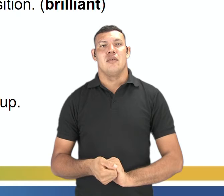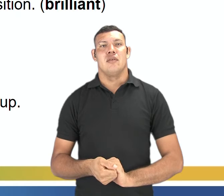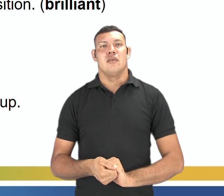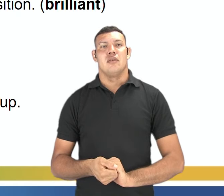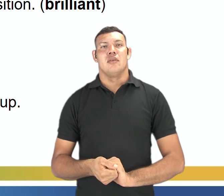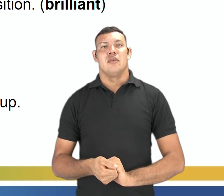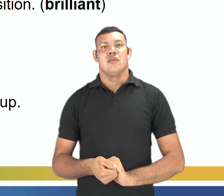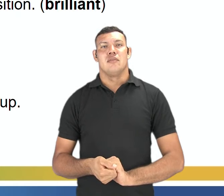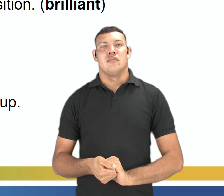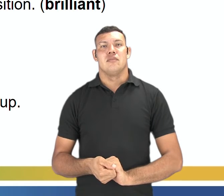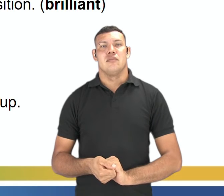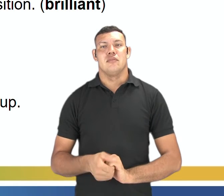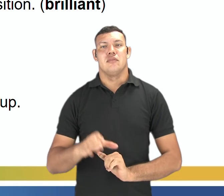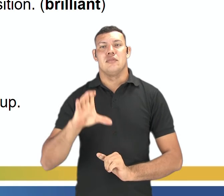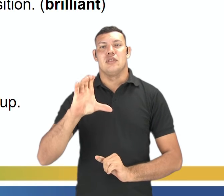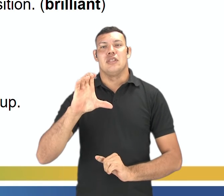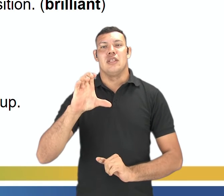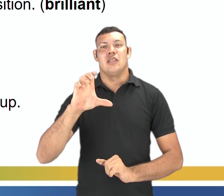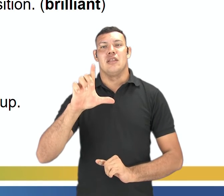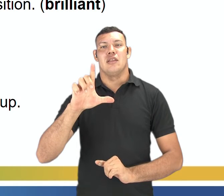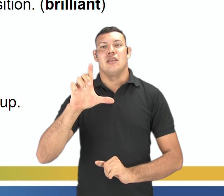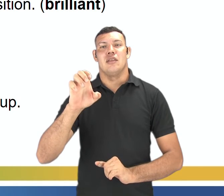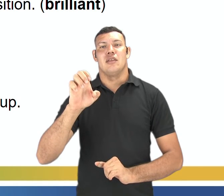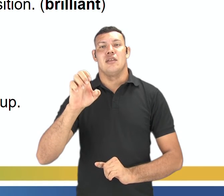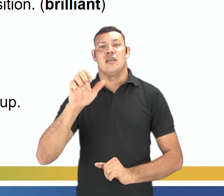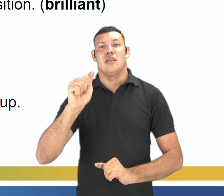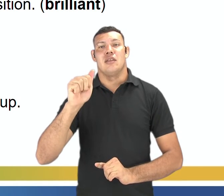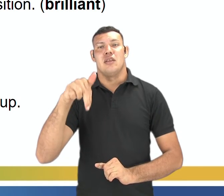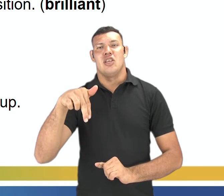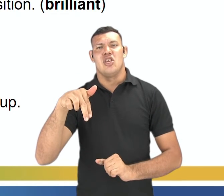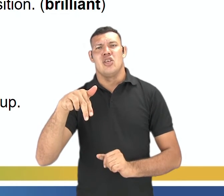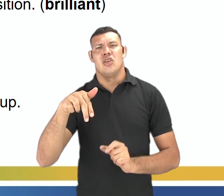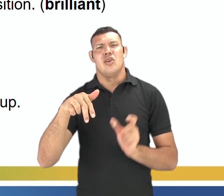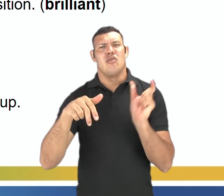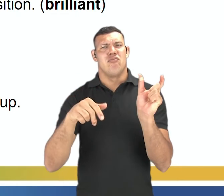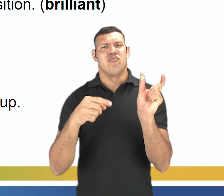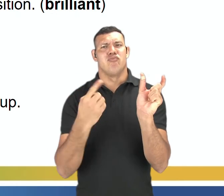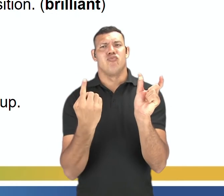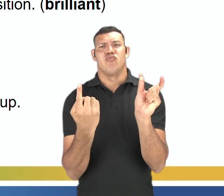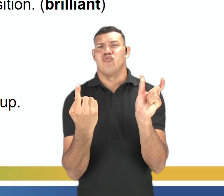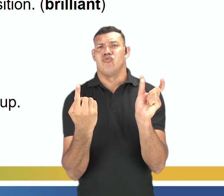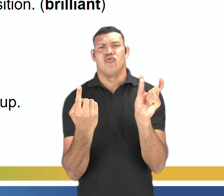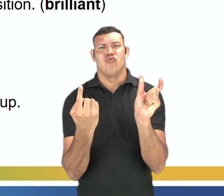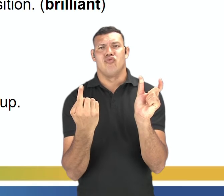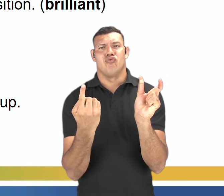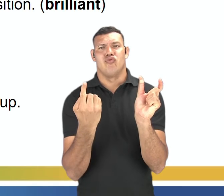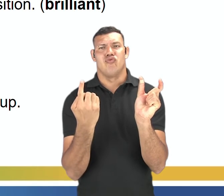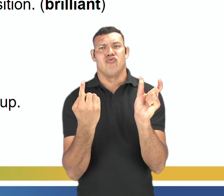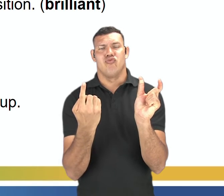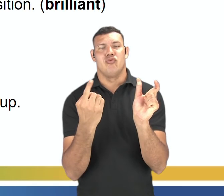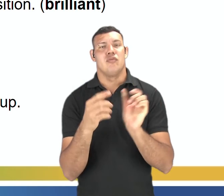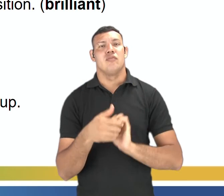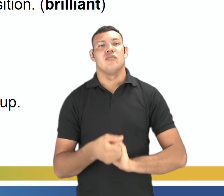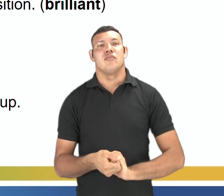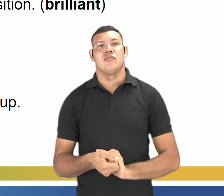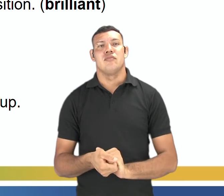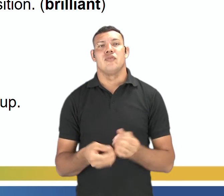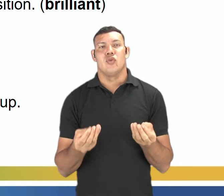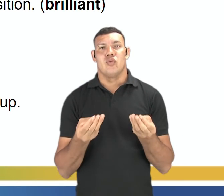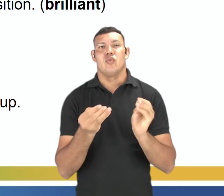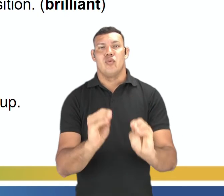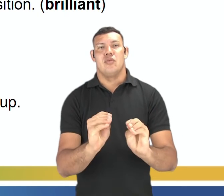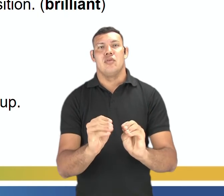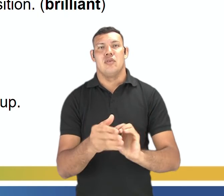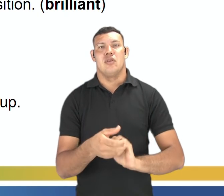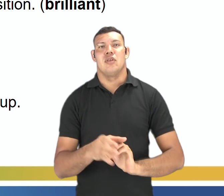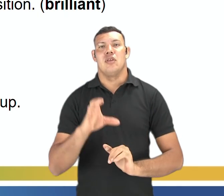Clean, clean. One syllable, só uma sílaba. Então nós temos Tom's room, o quarto do Tom, is the cleanest,